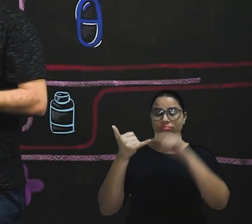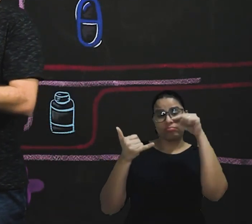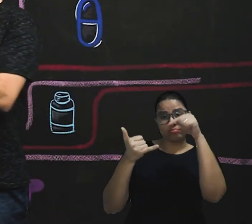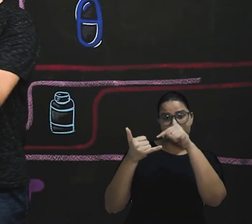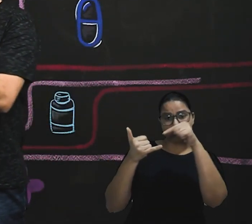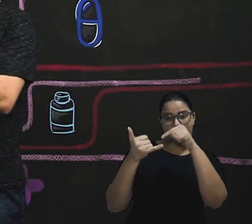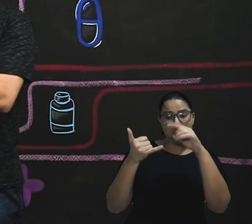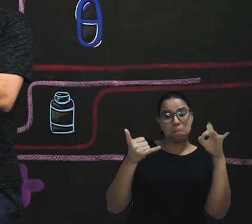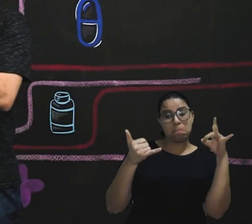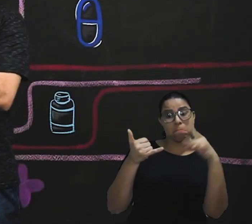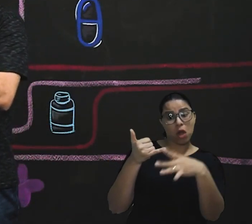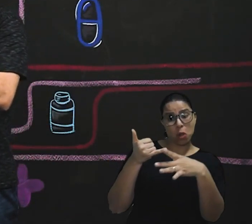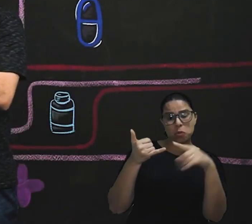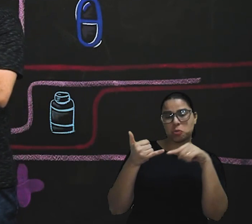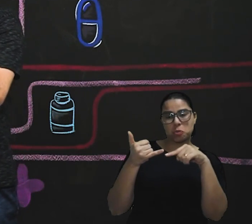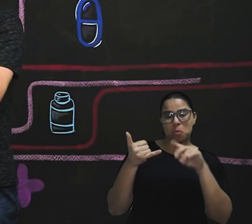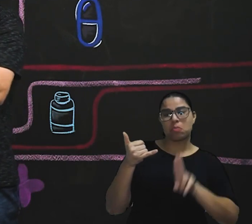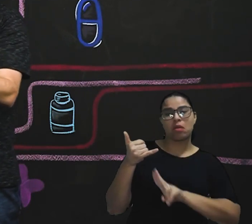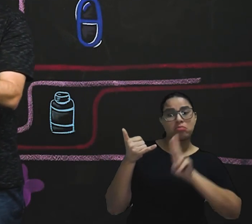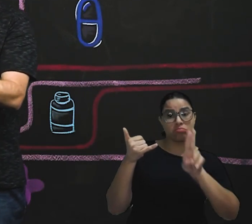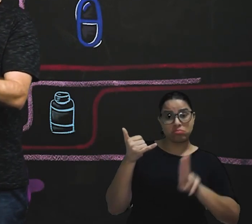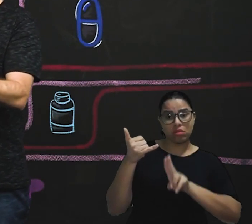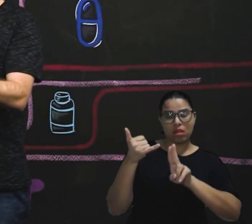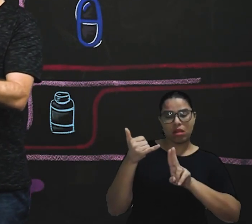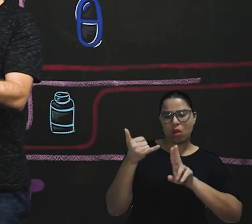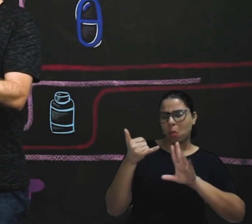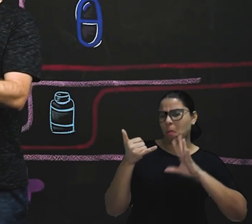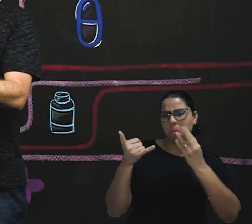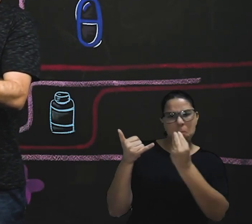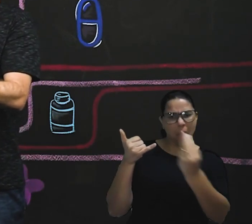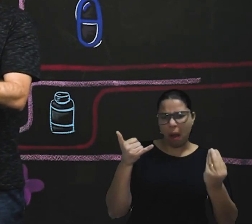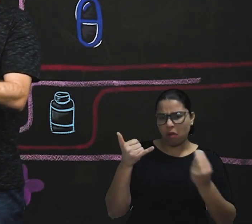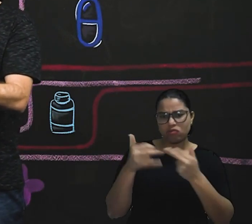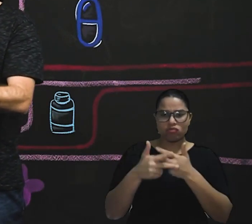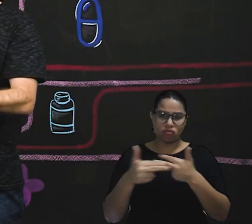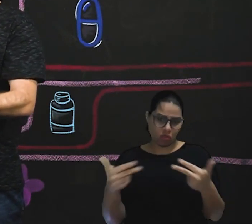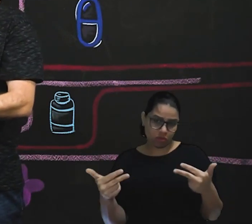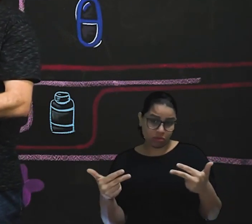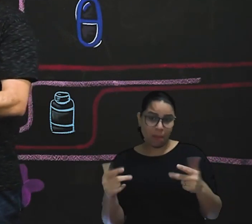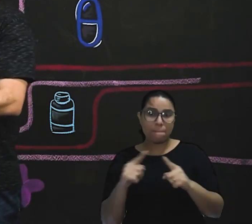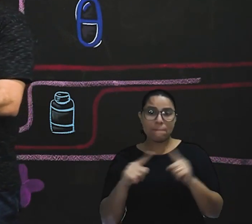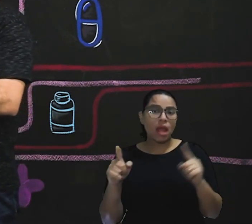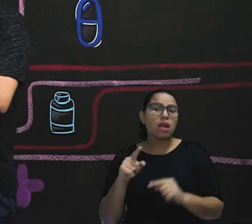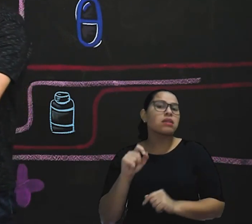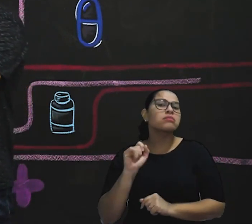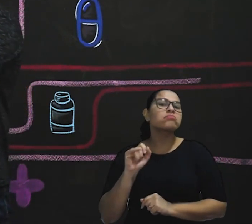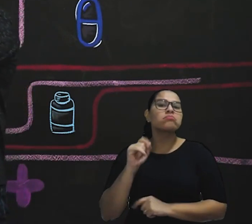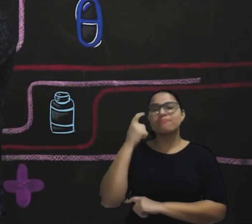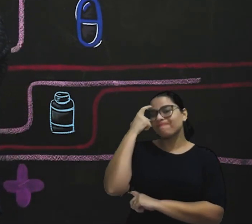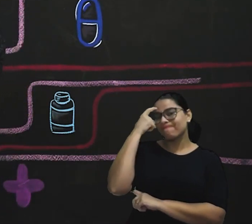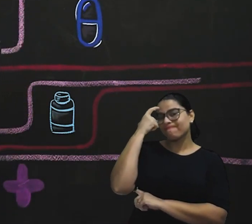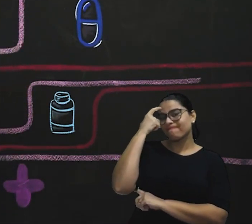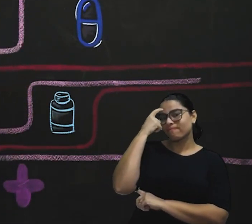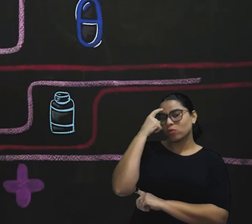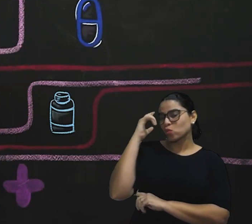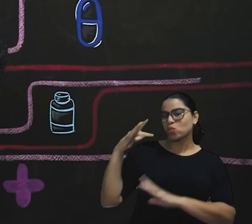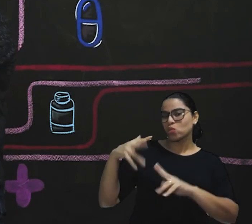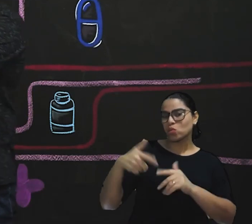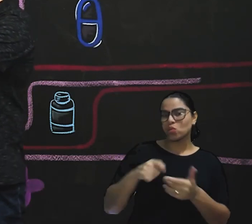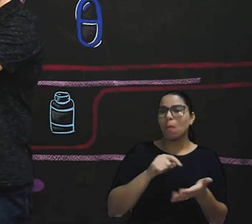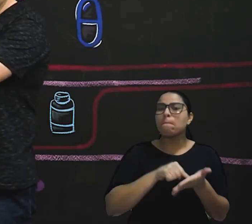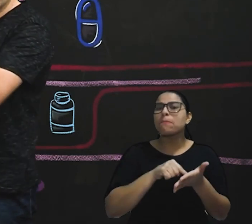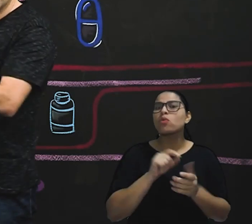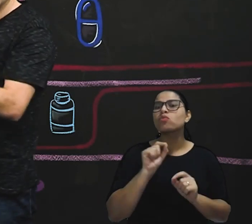aí pronto para ser utilizado para diversos fins. Mas se a gente começar a pensar em todos os pontos